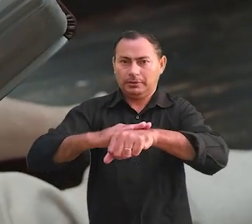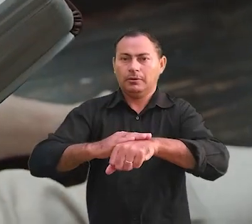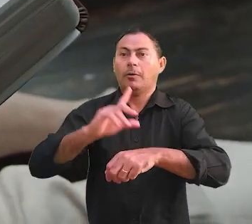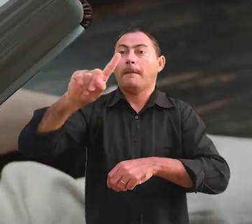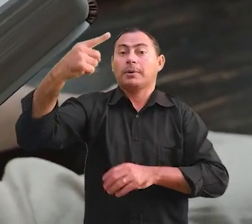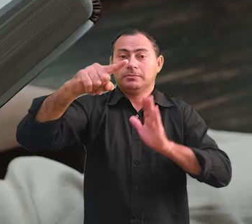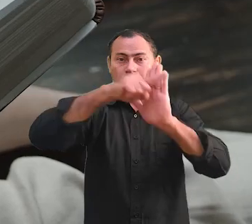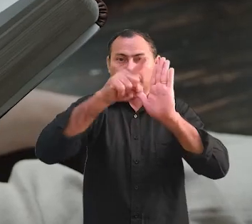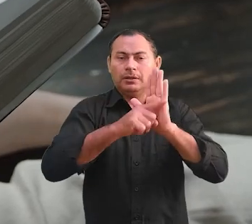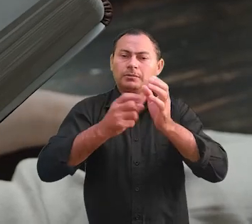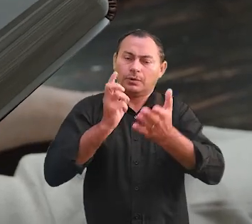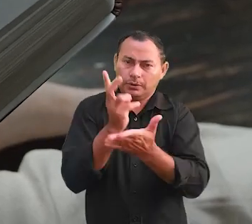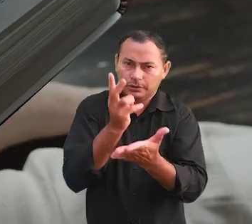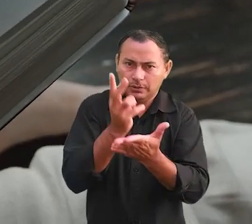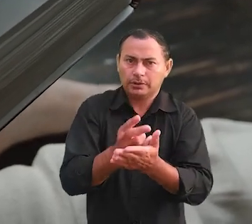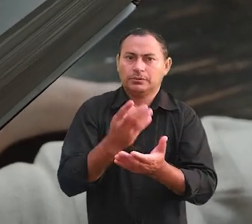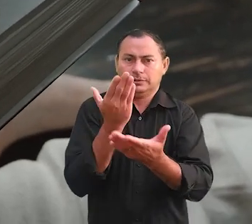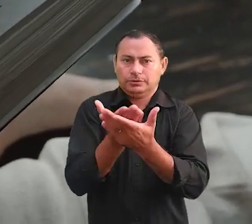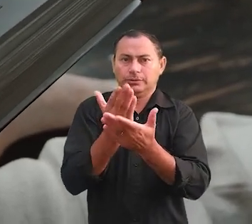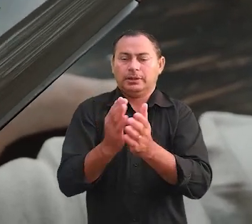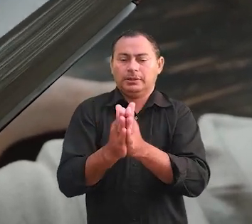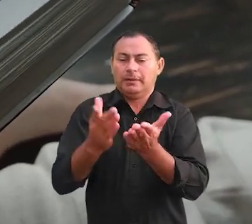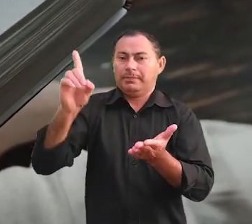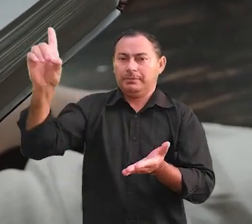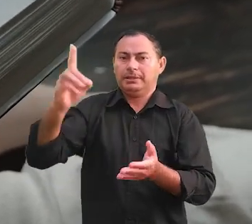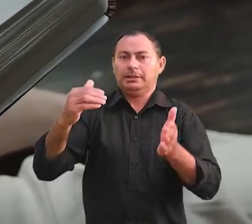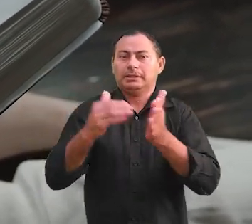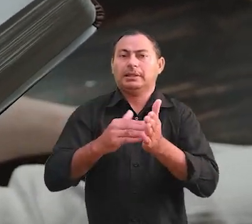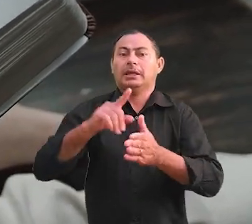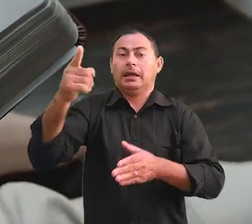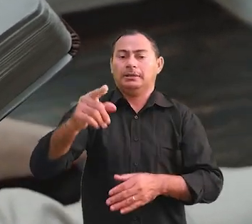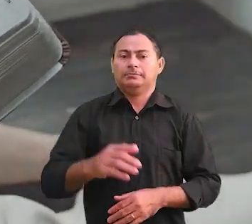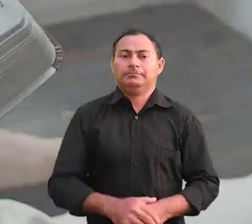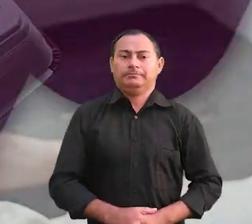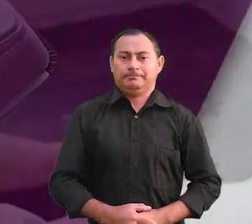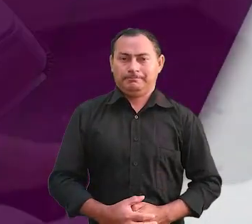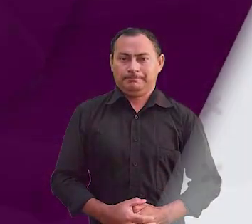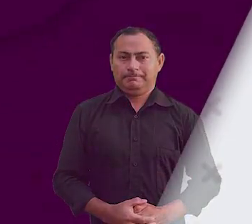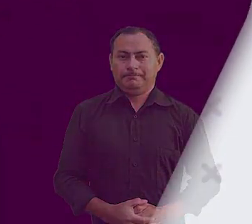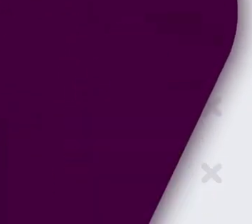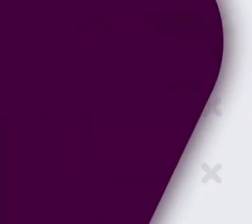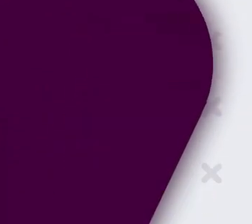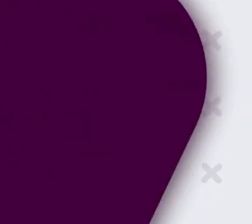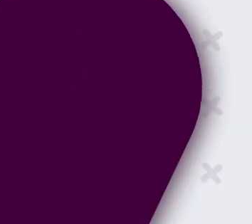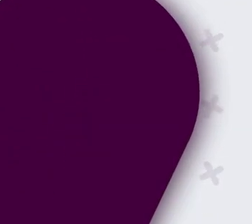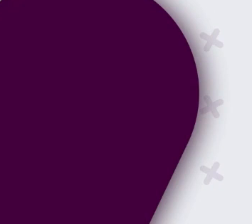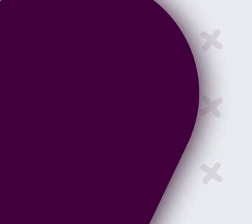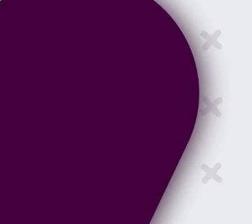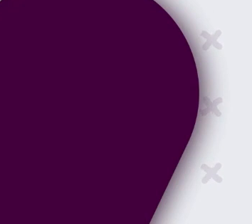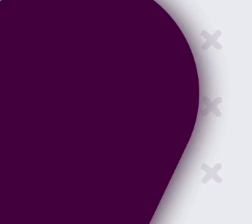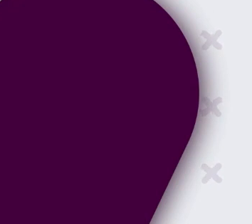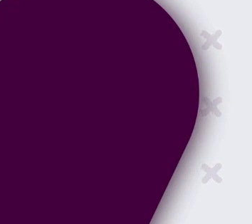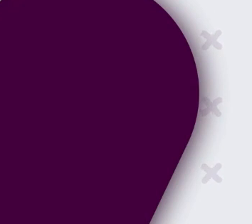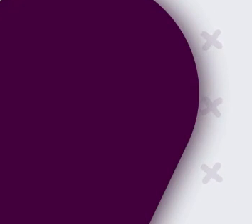Deus em cada momento do próximo programa já vamos continuar nosso estudo da Bíblia Até lá então ó